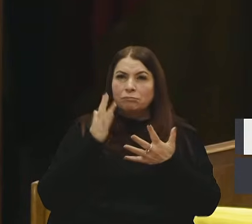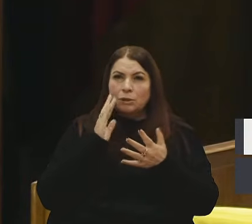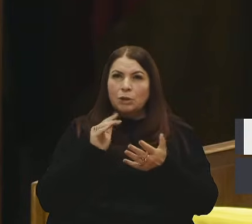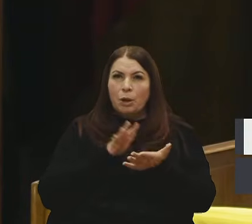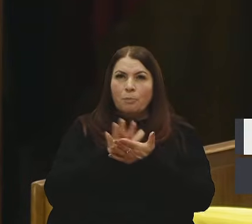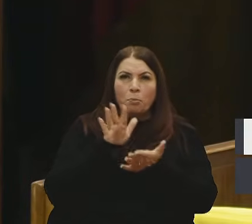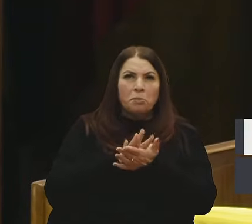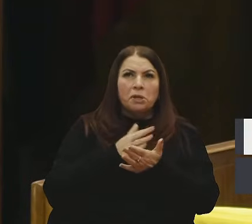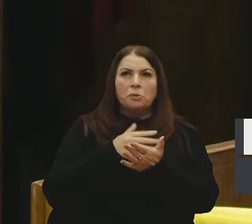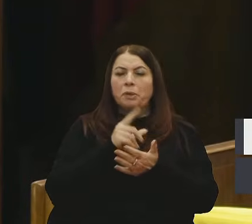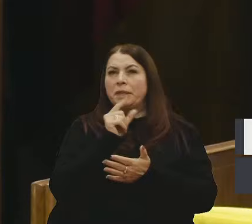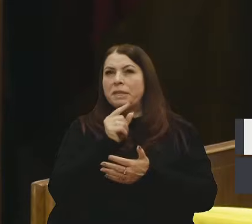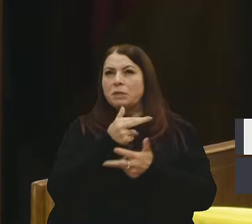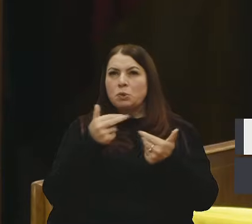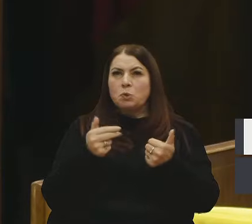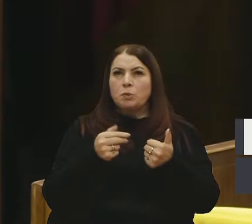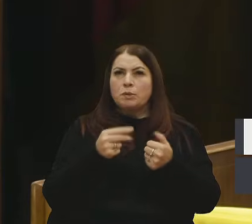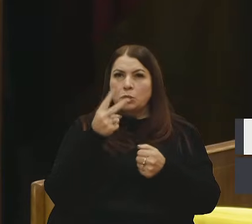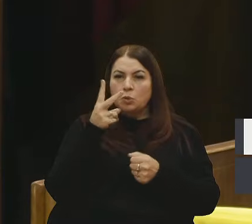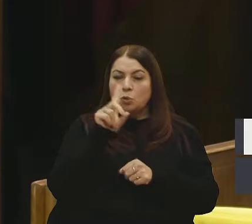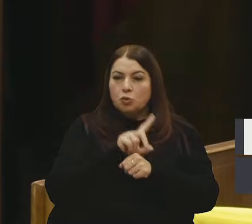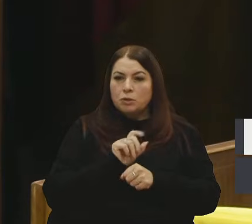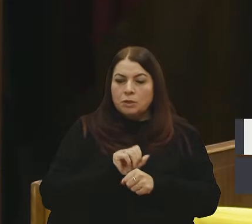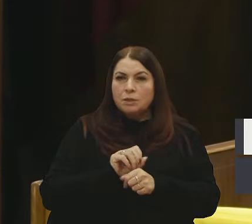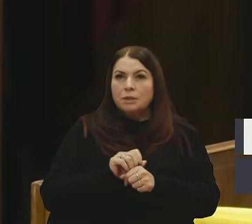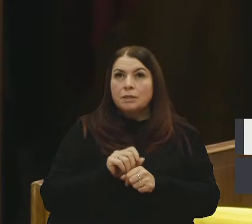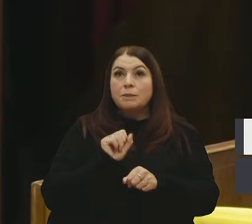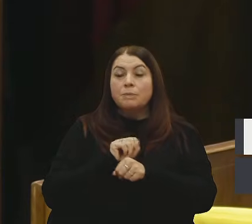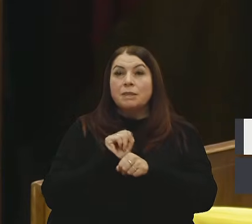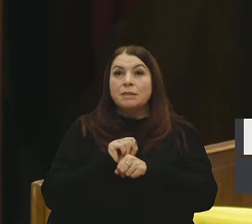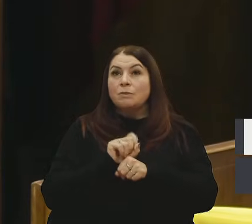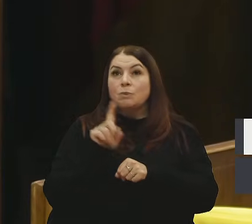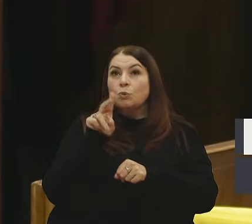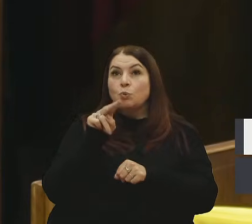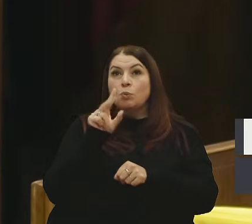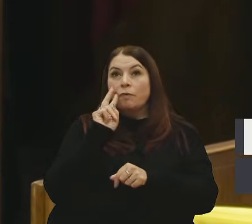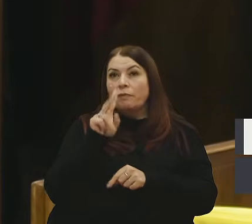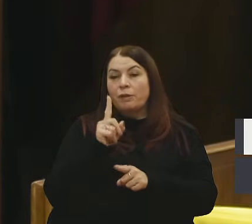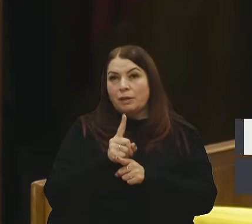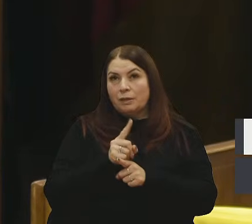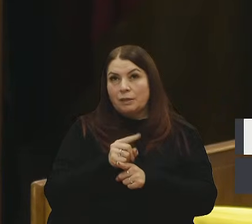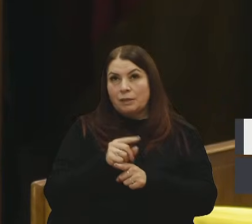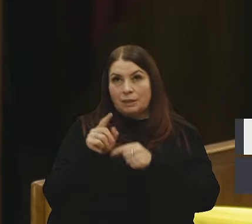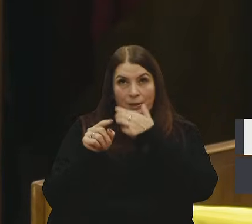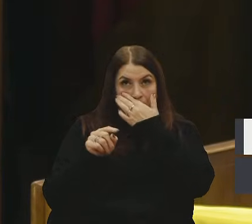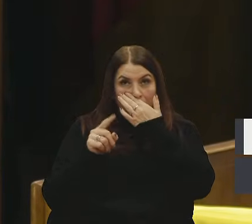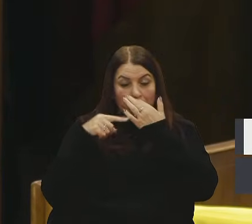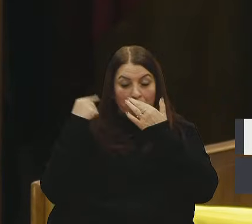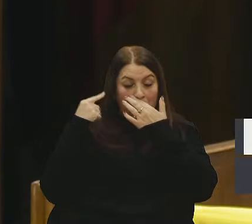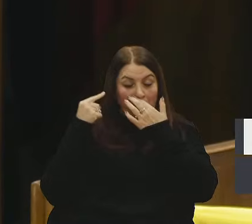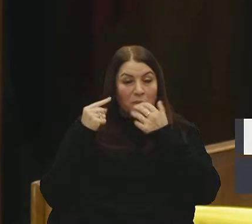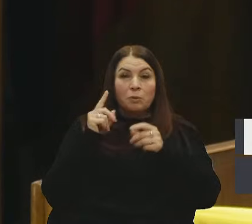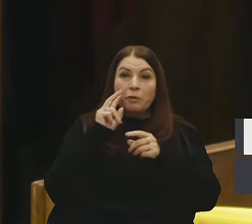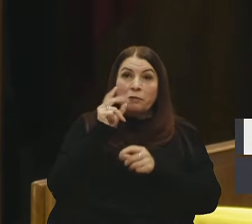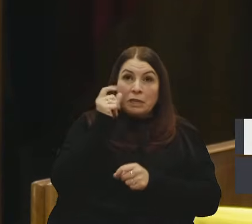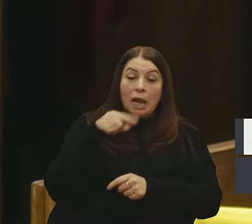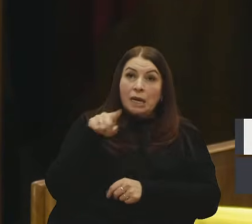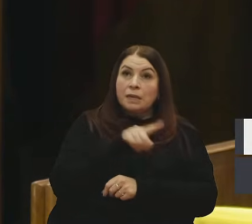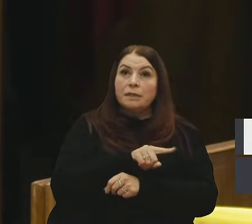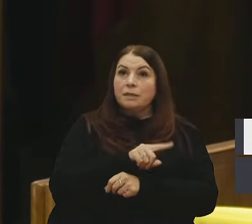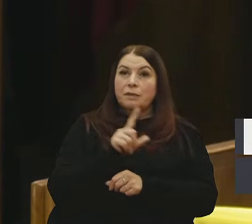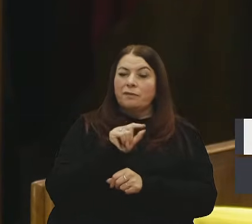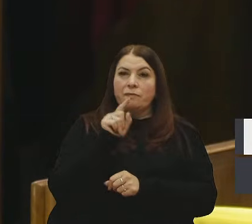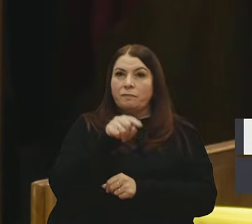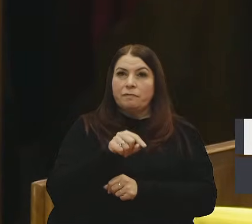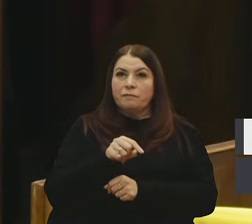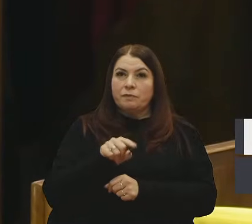publicam 10 coisas a cada 2 dias esperando que ninguém nunca vai ver. Mas apareceu um louco que resolveu se ligar disso aí e não vai cair